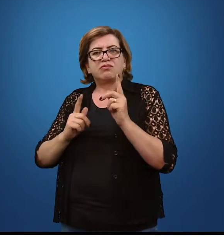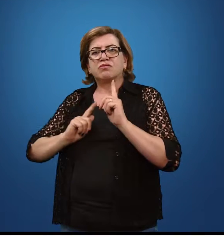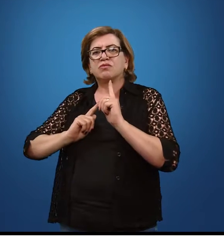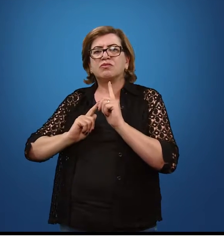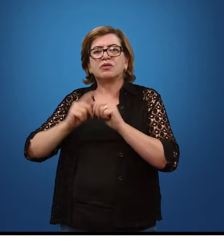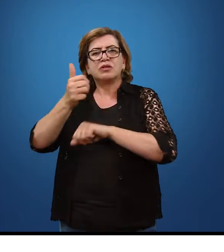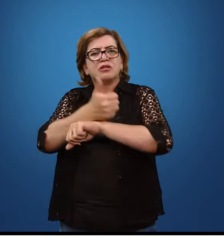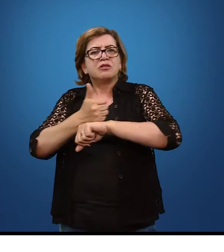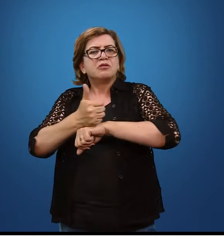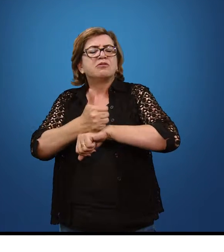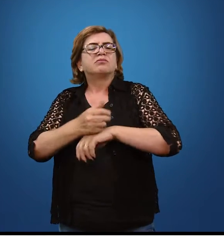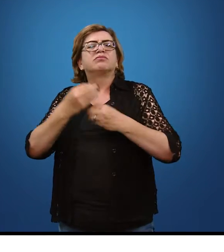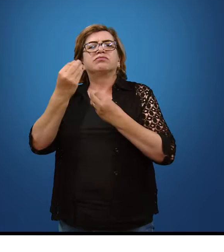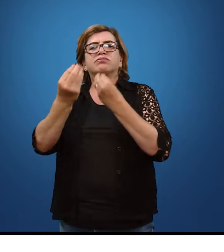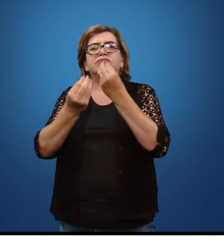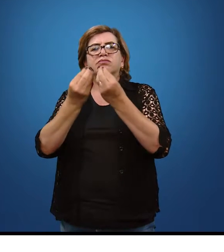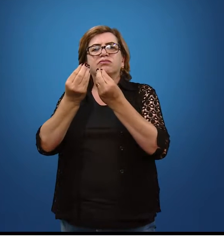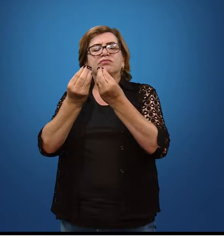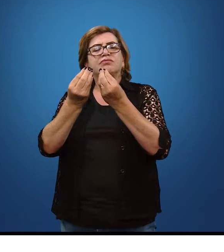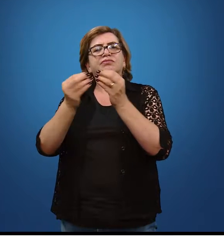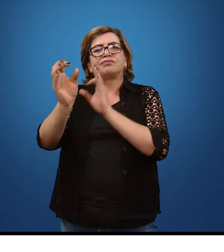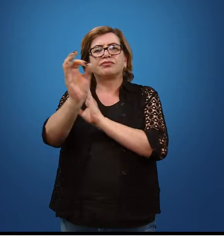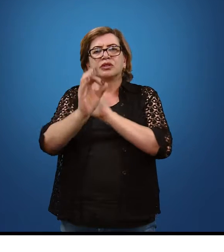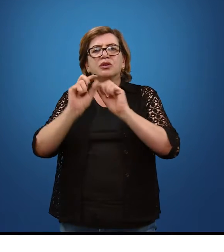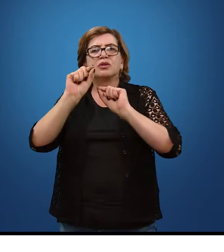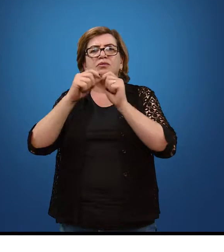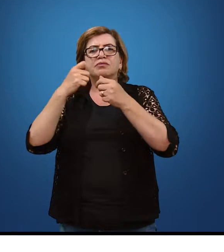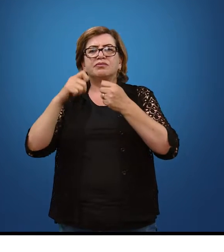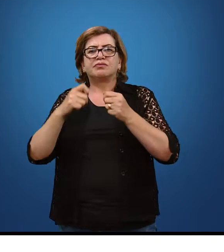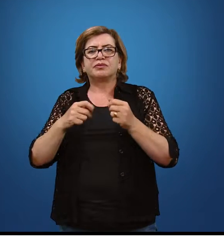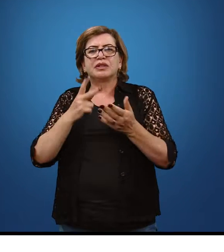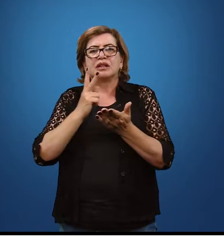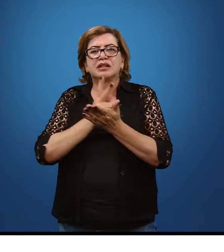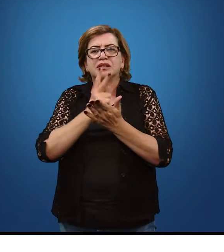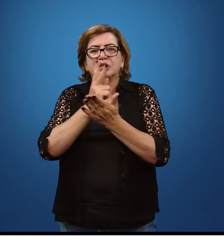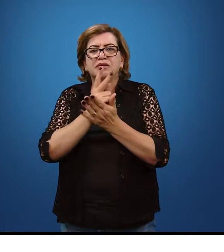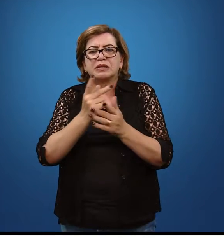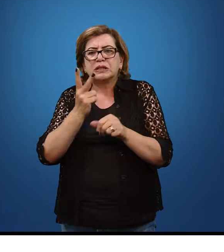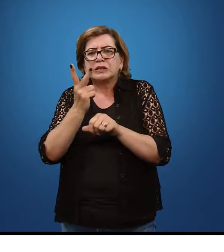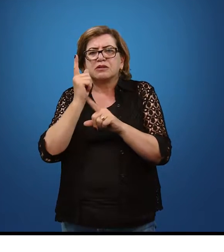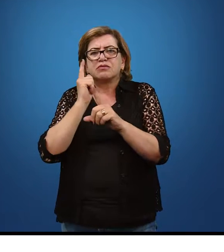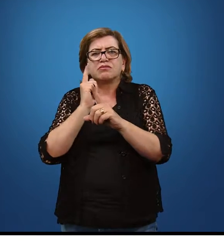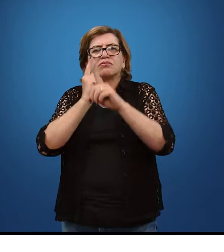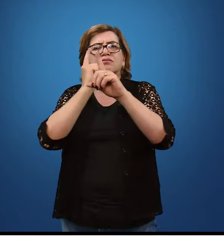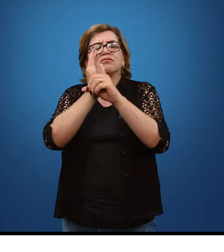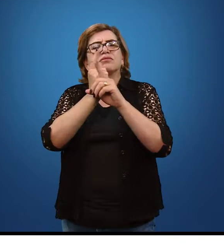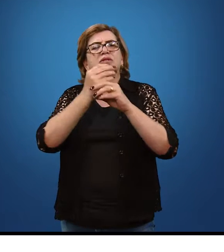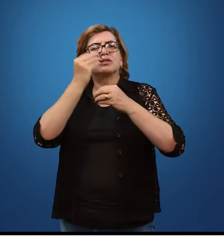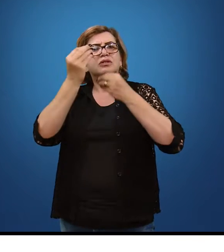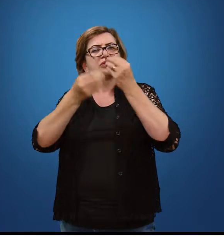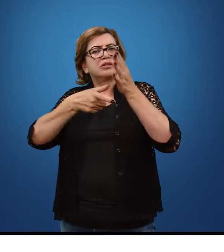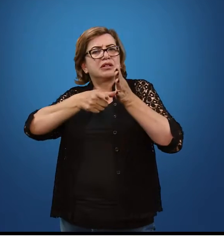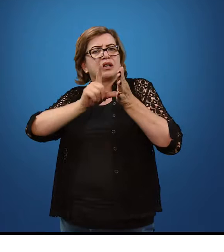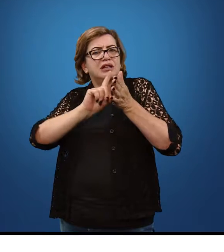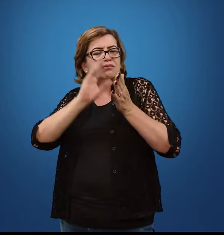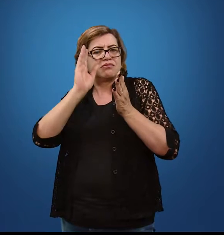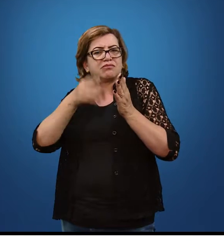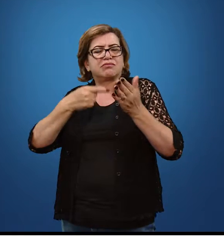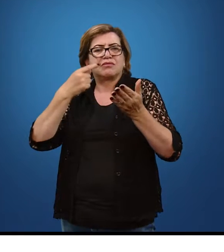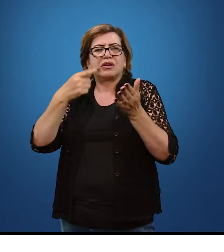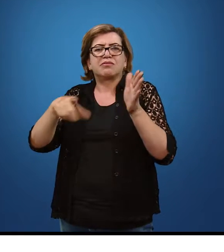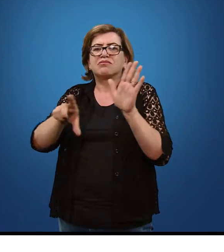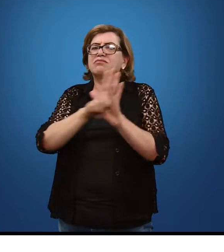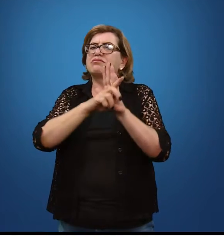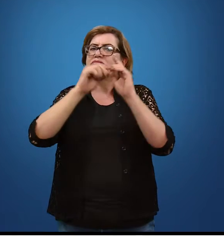suas necessidades, sempre calcados e encontrando guarida no que foi previamente definido pela